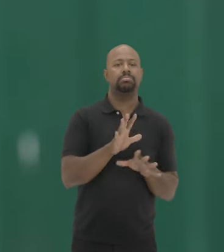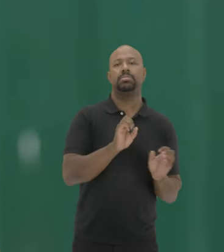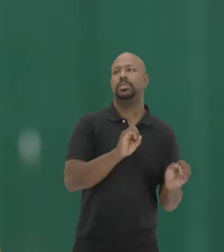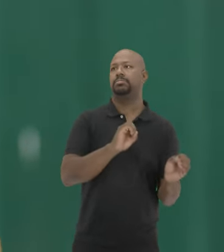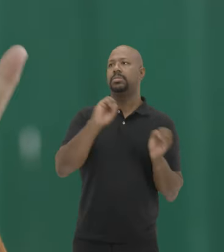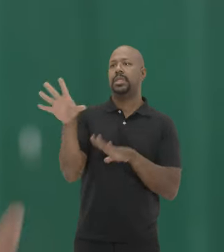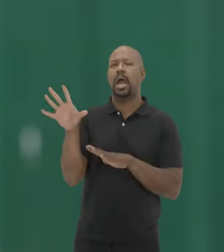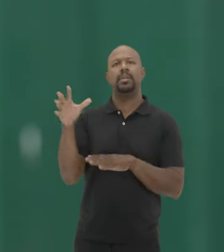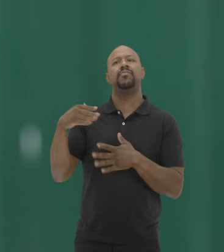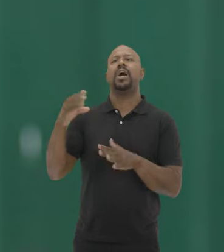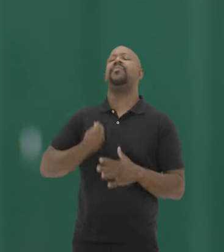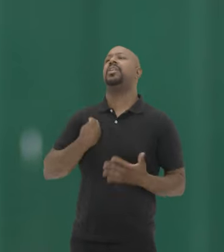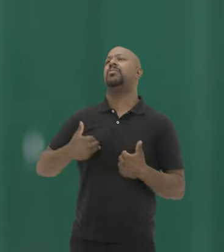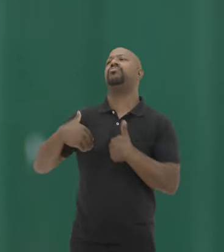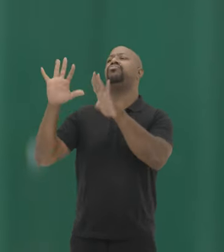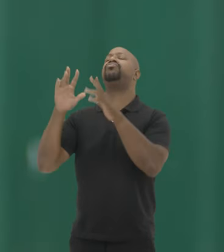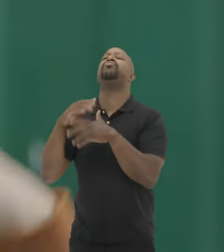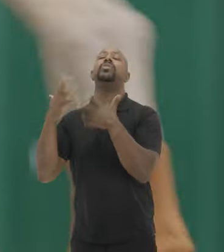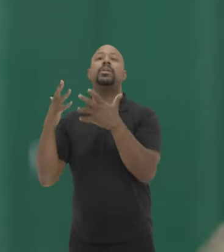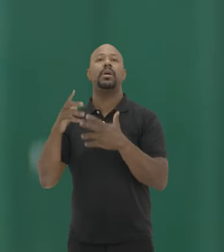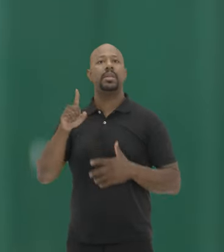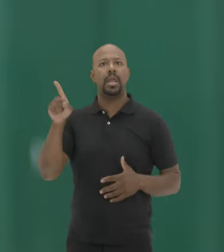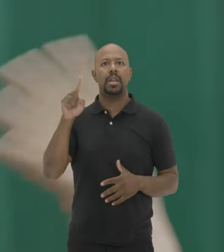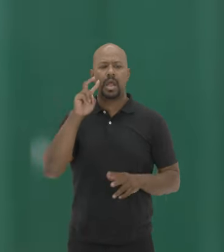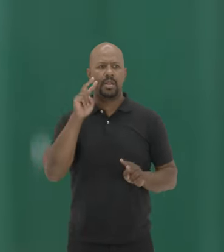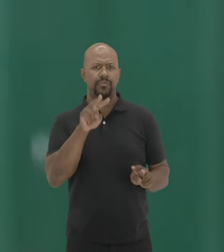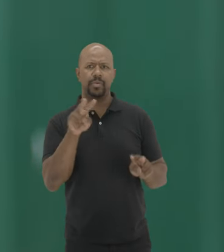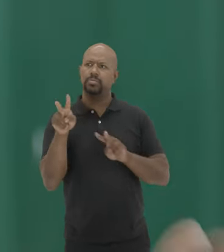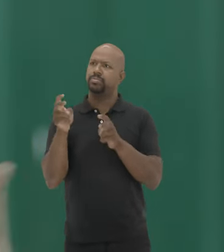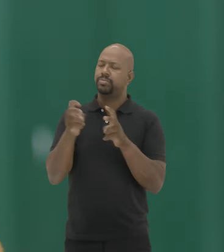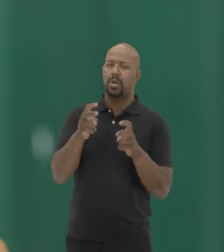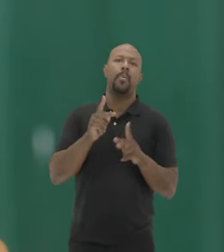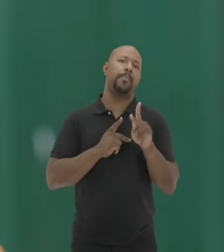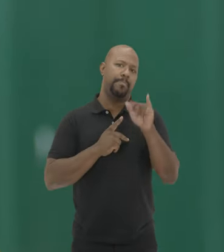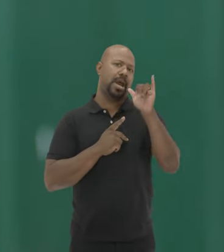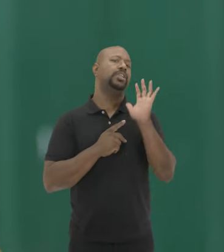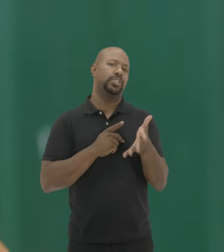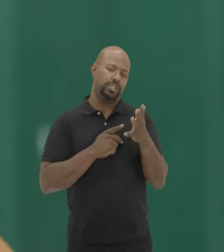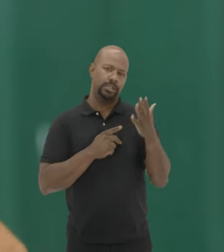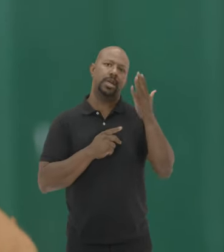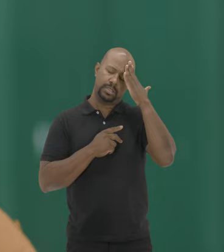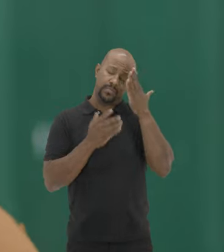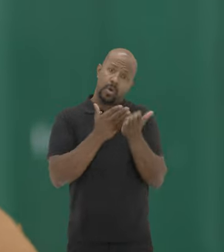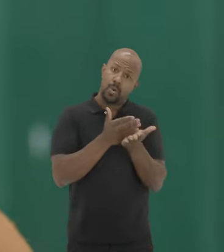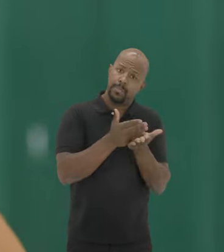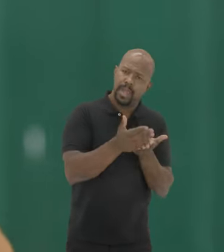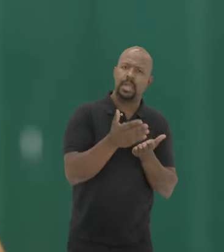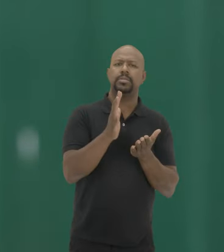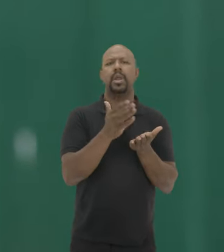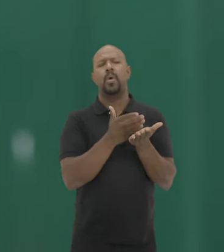e vão seguir a vida, né? Sim. E ele lá, ele viu, observou tudo, o pai já tinha, né? Que já tava o